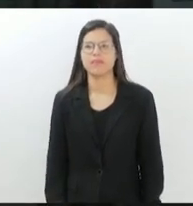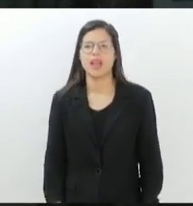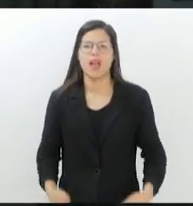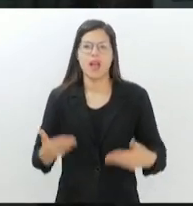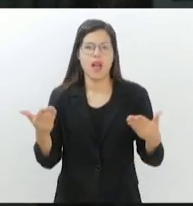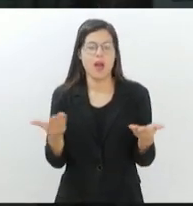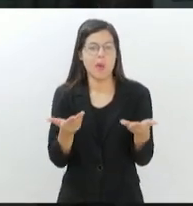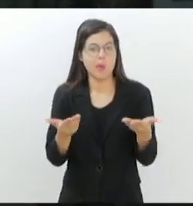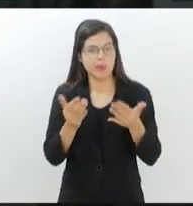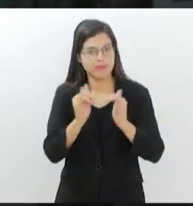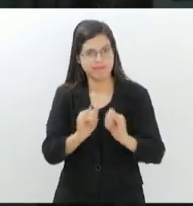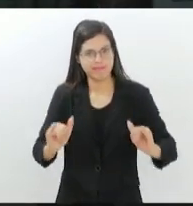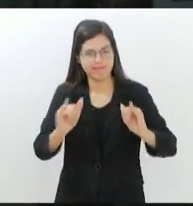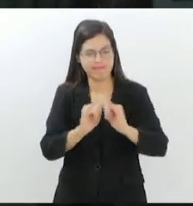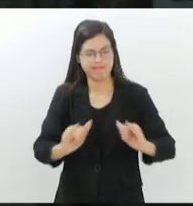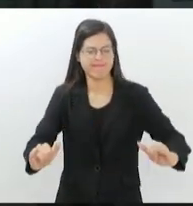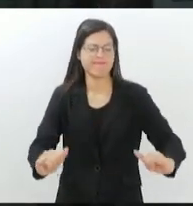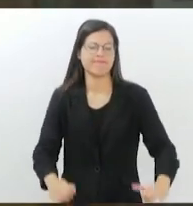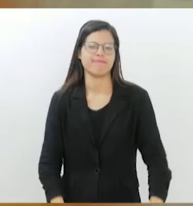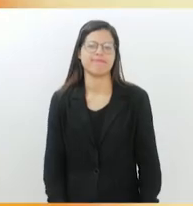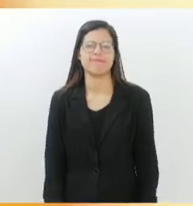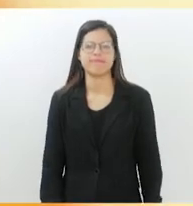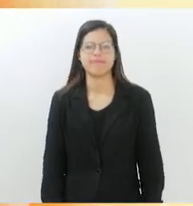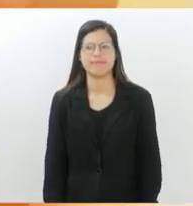Vamos agora ao nosso giro de notícias de hoje.